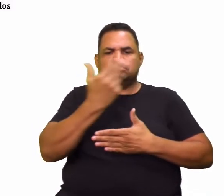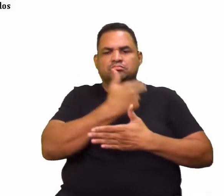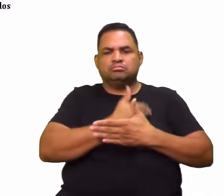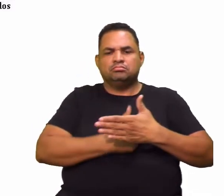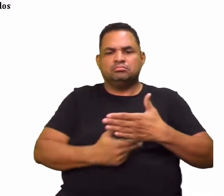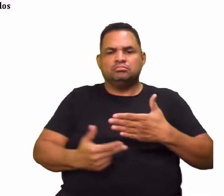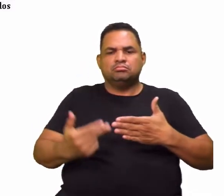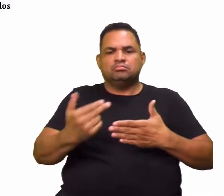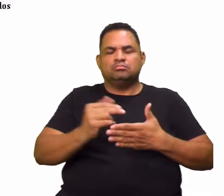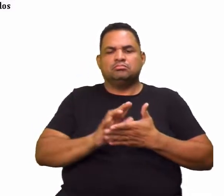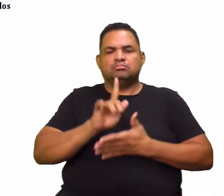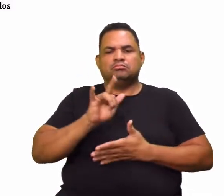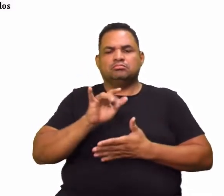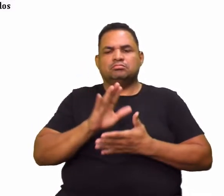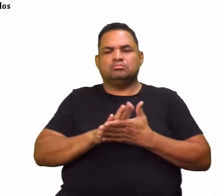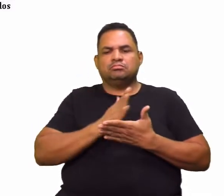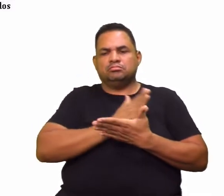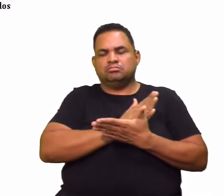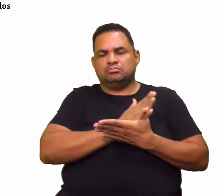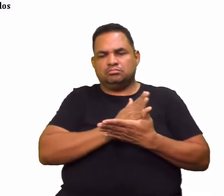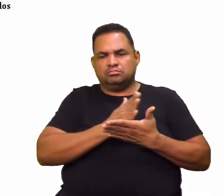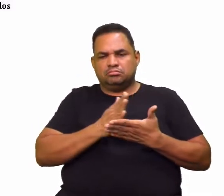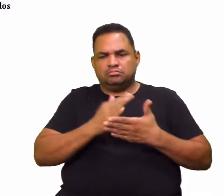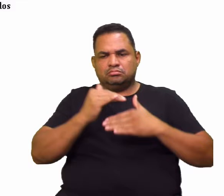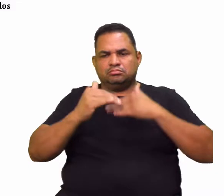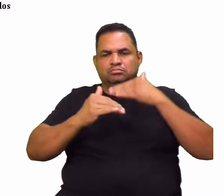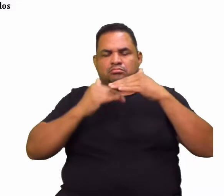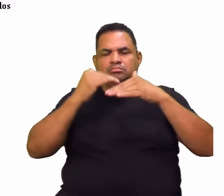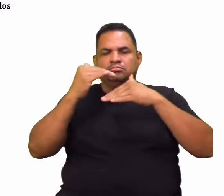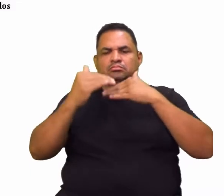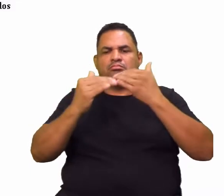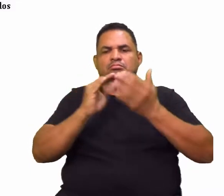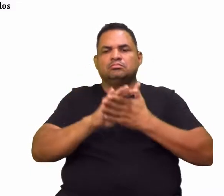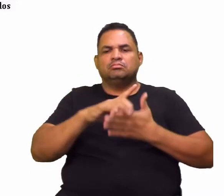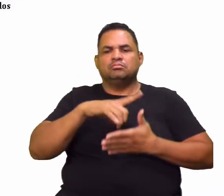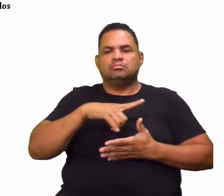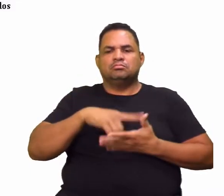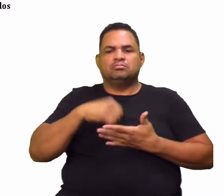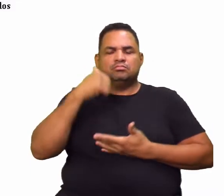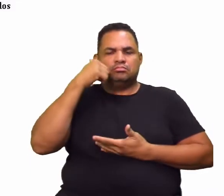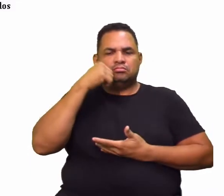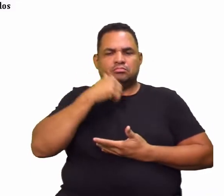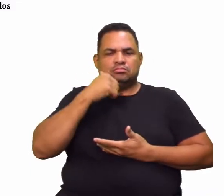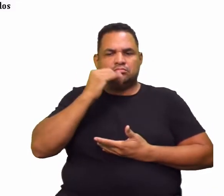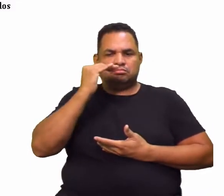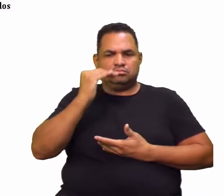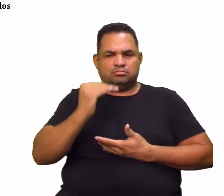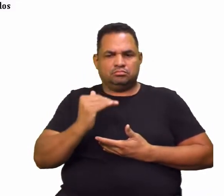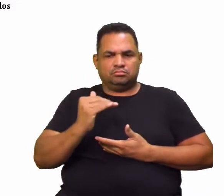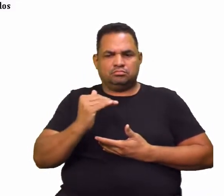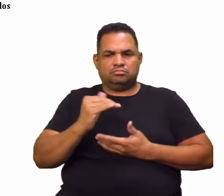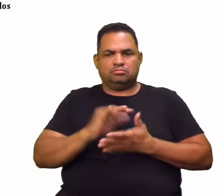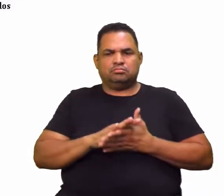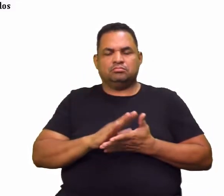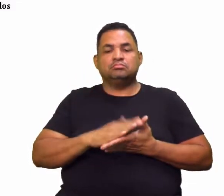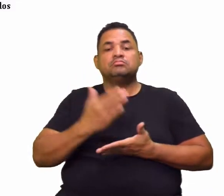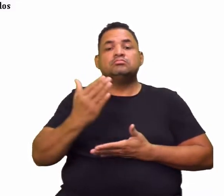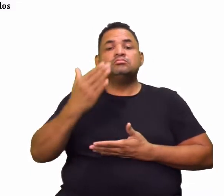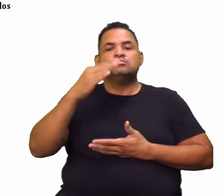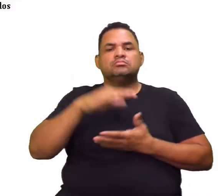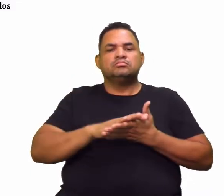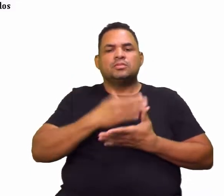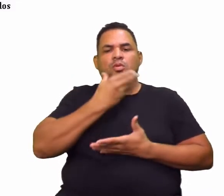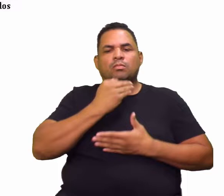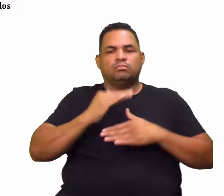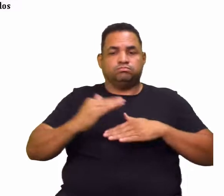anfíbiozinho. Na fase do seu desenvolvimento, então, nós temos a fêmea na parte inferior e o macho sobre essa